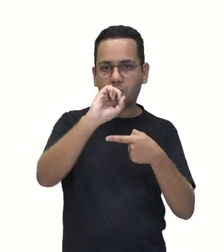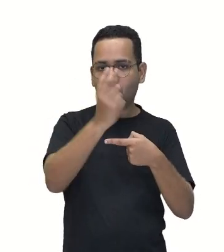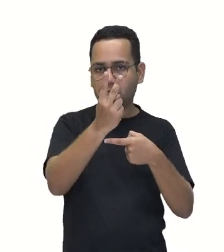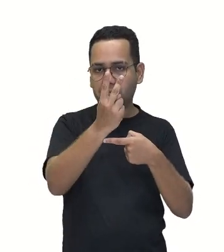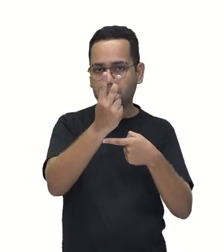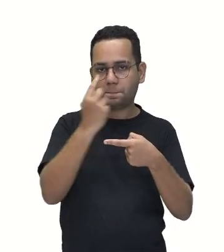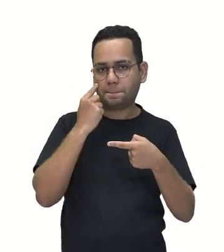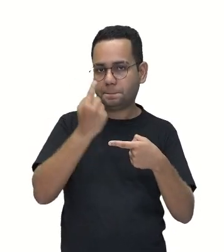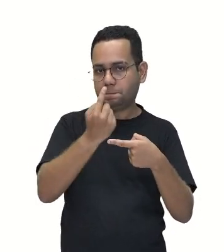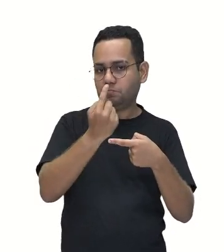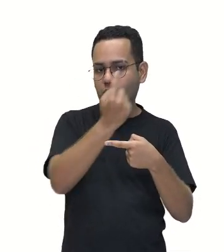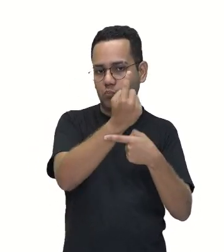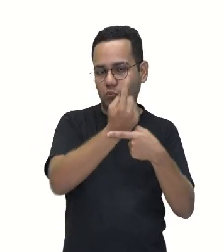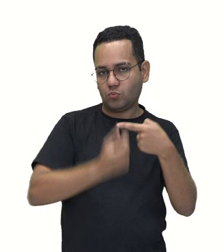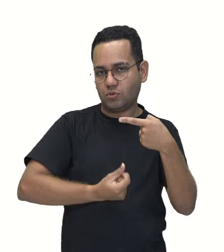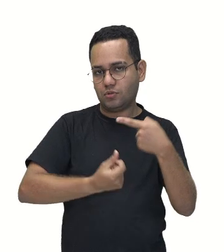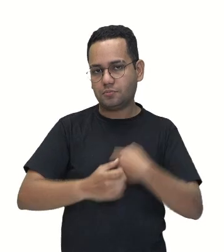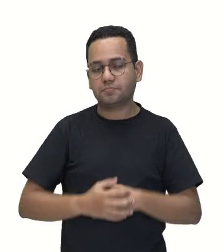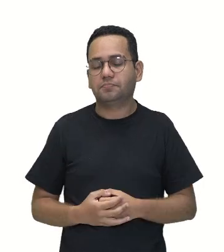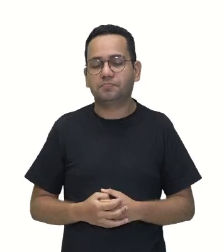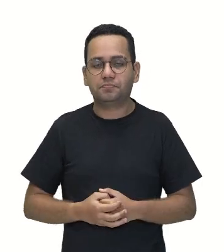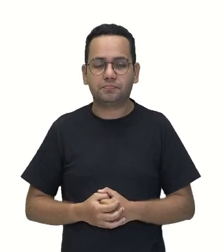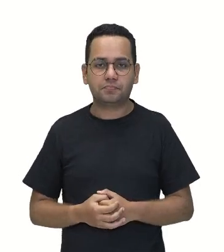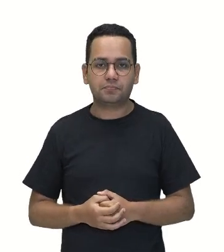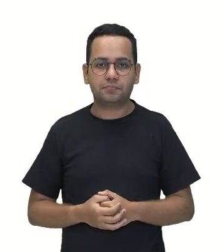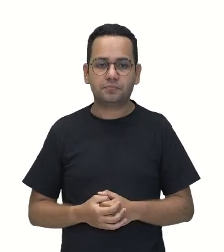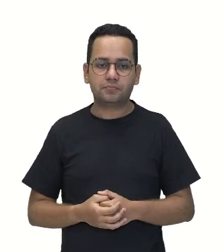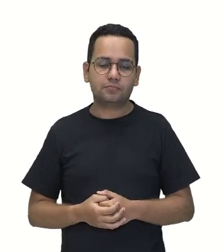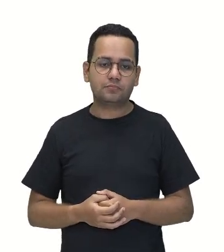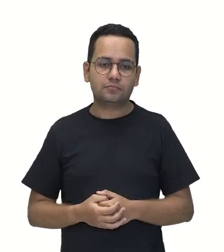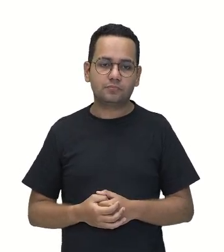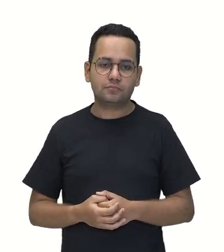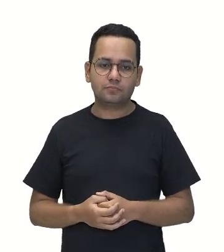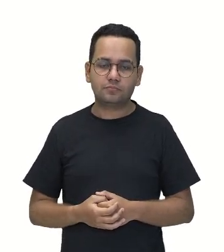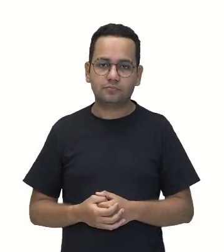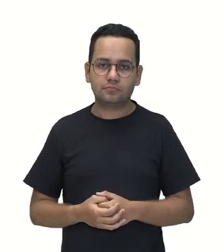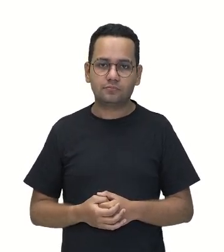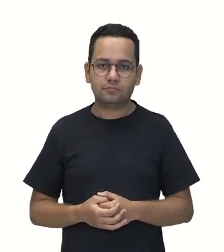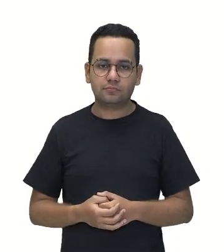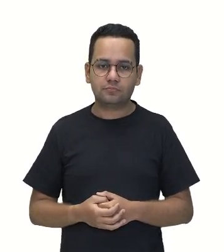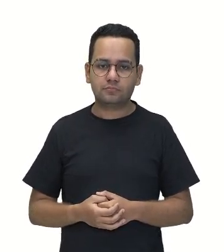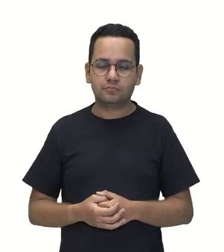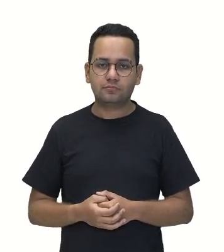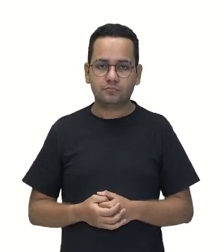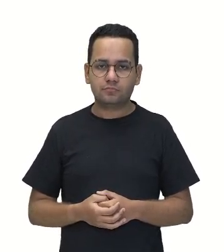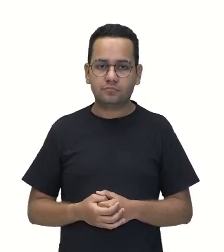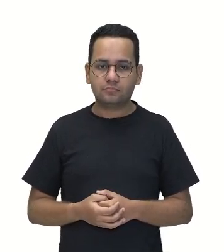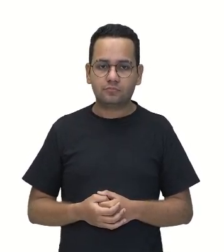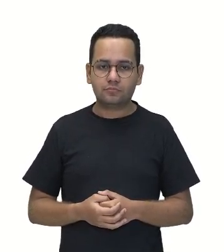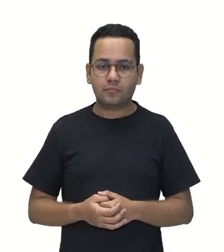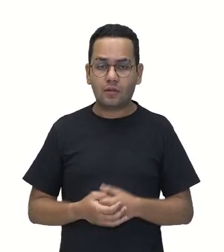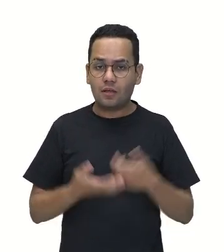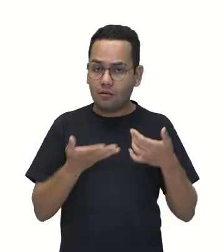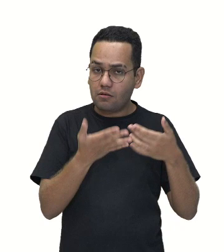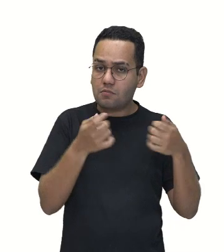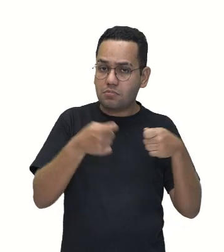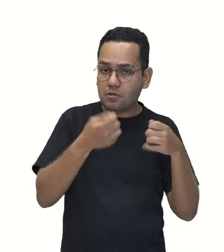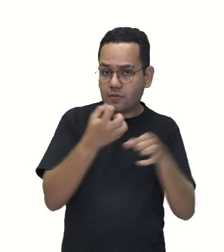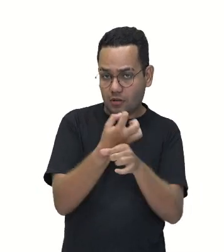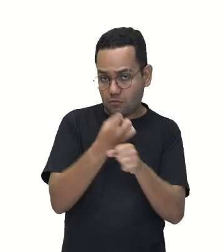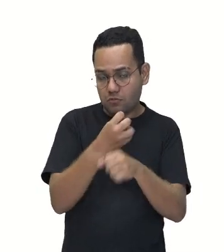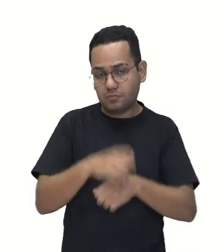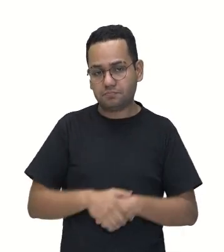2 né E aí eu resolvo aqui essa potência tá Então veja que eu tenho 1